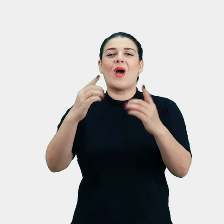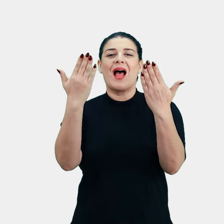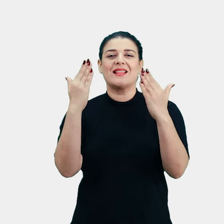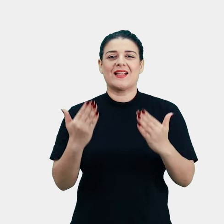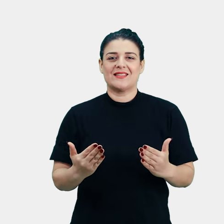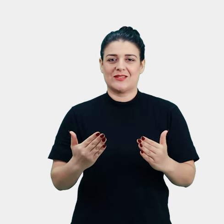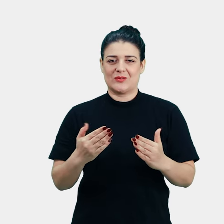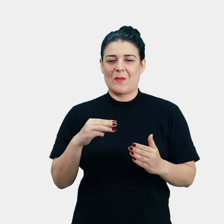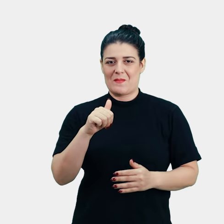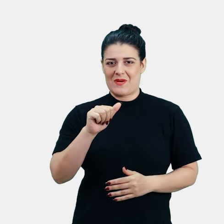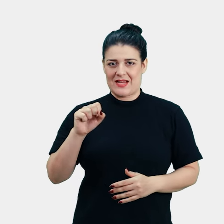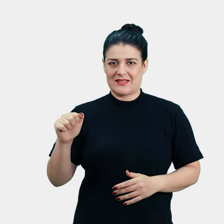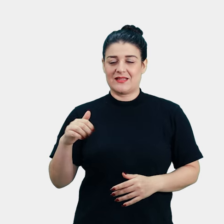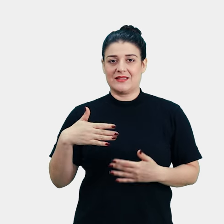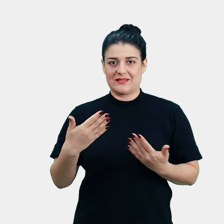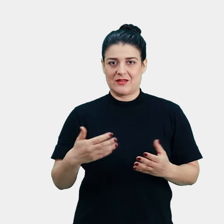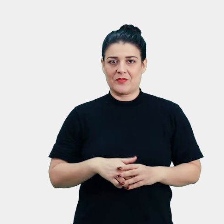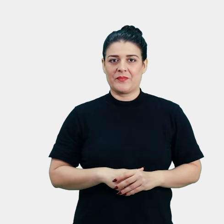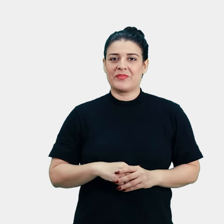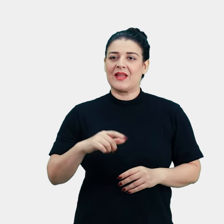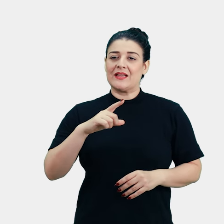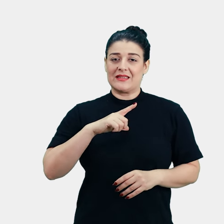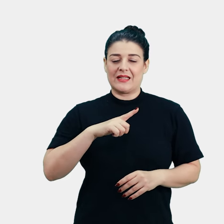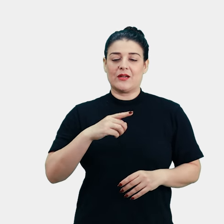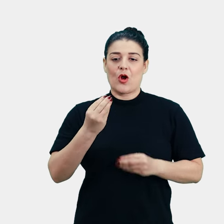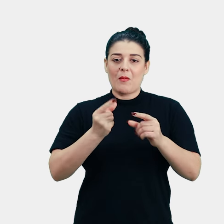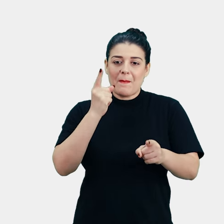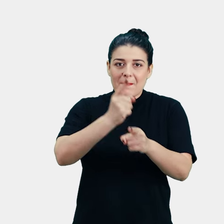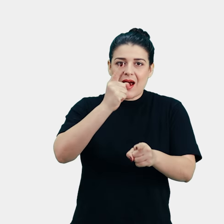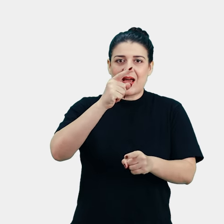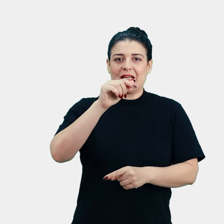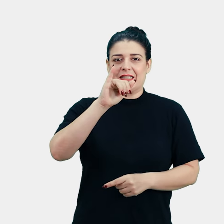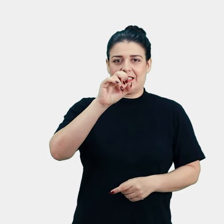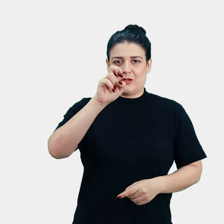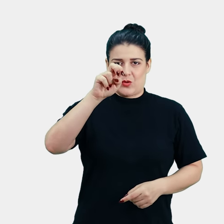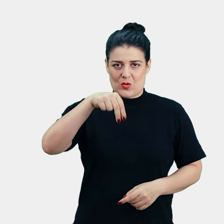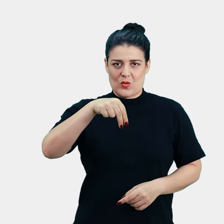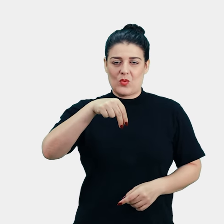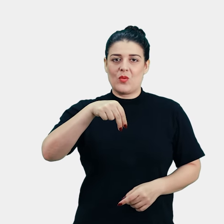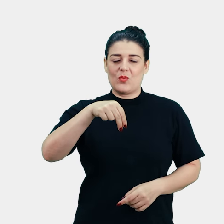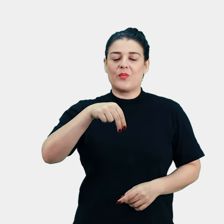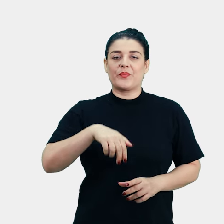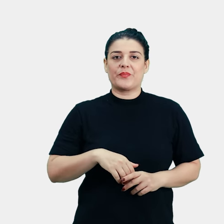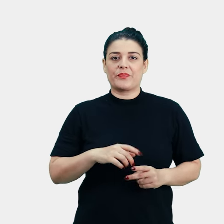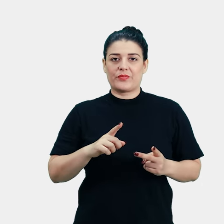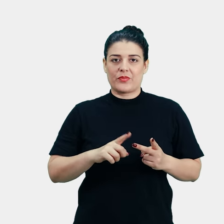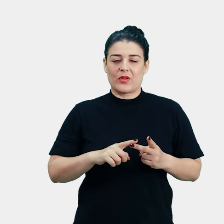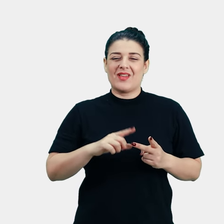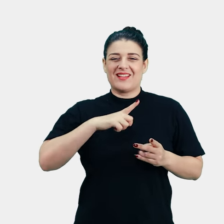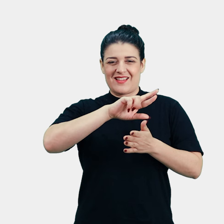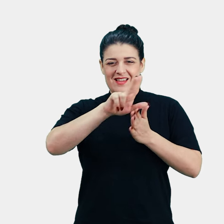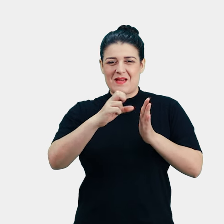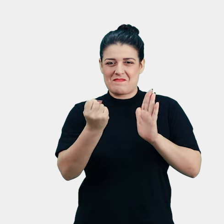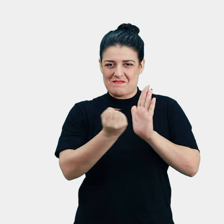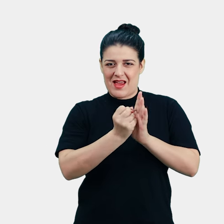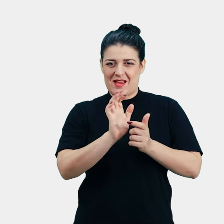de massas. Então, nós temos a armadilha de íons, que é muito comum, né, no Ion Trap, o quadrupolo, o tempo